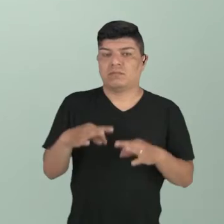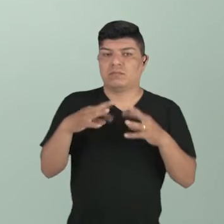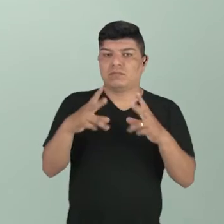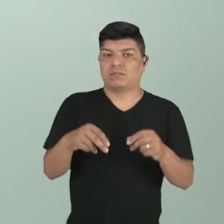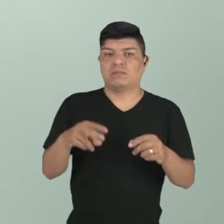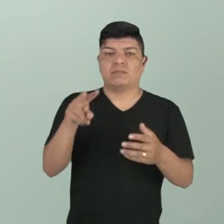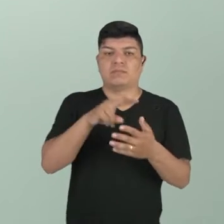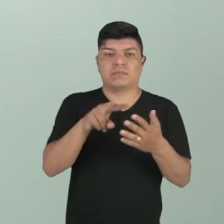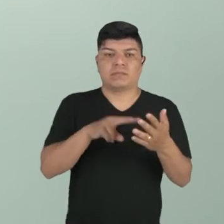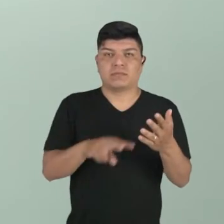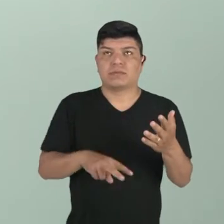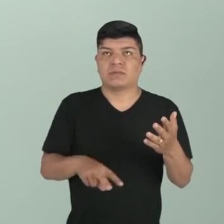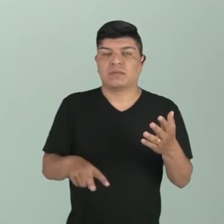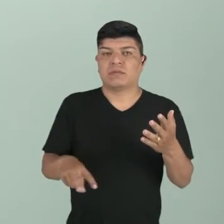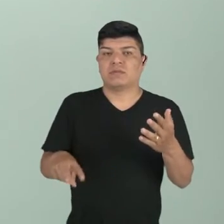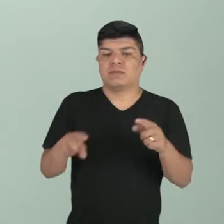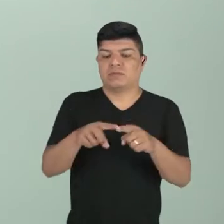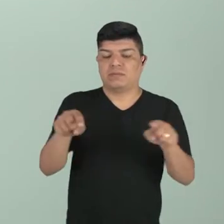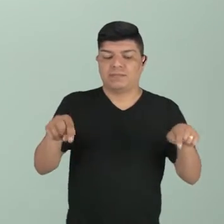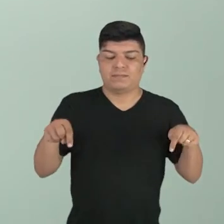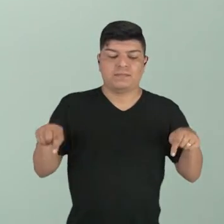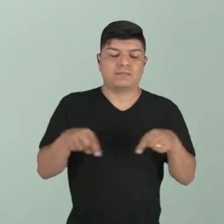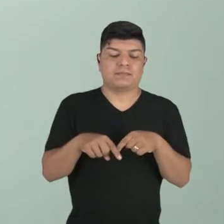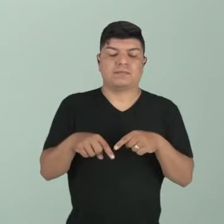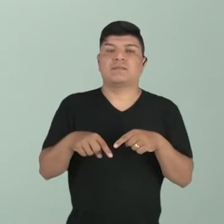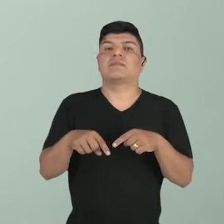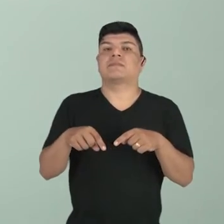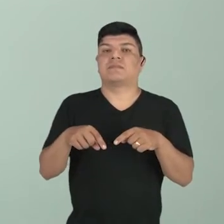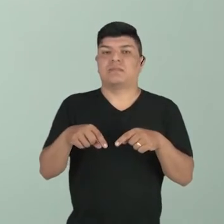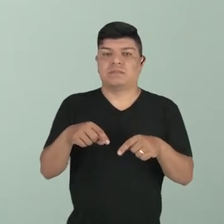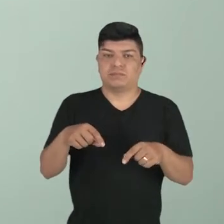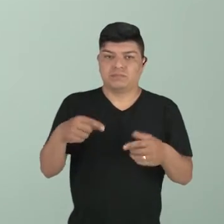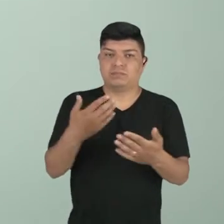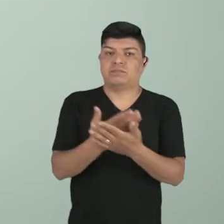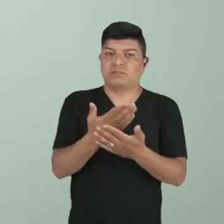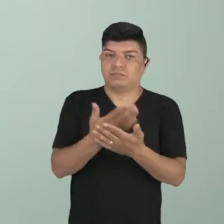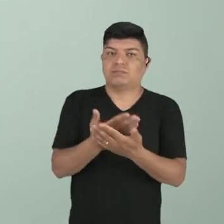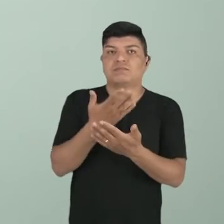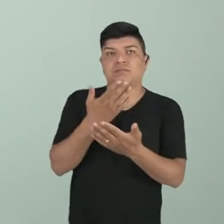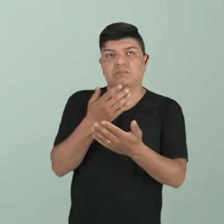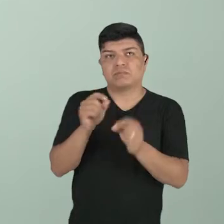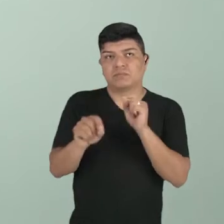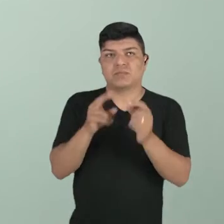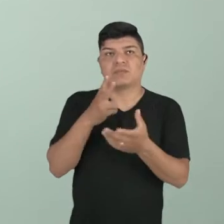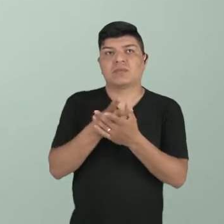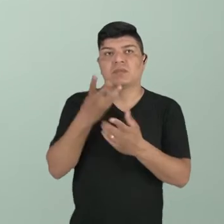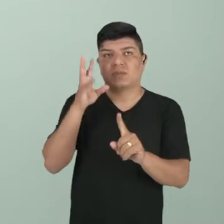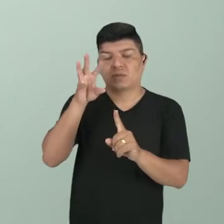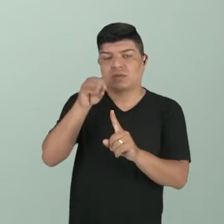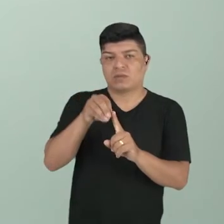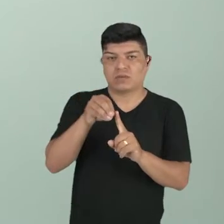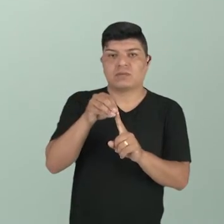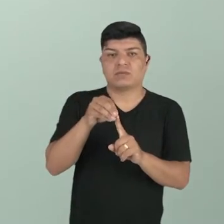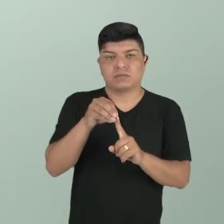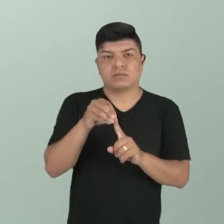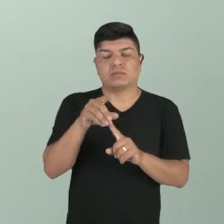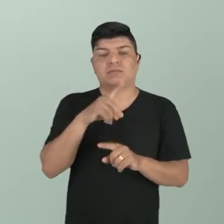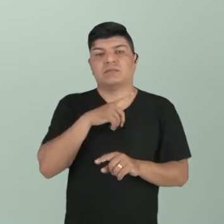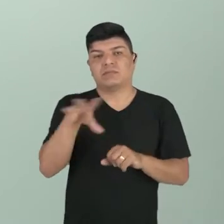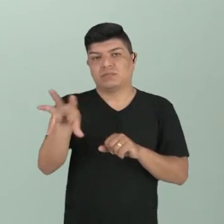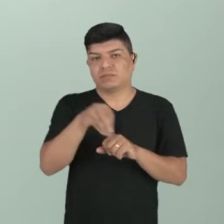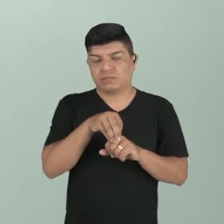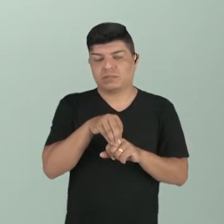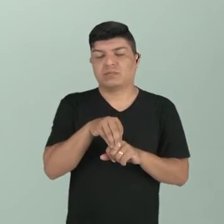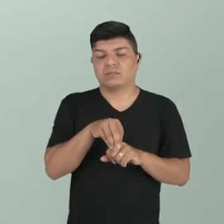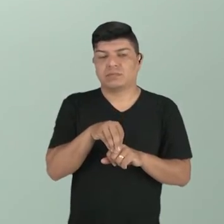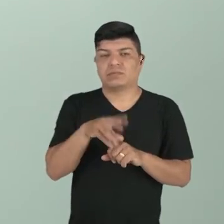você lê dentro de sala, que você estuda, é sempre objetivando o quê? Que você tenha